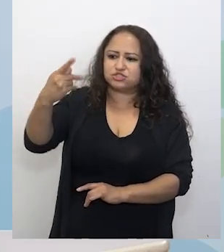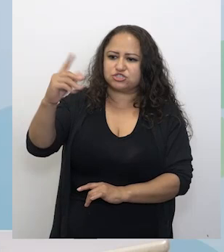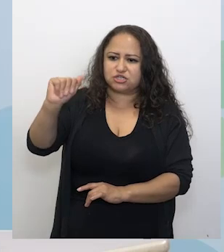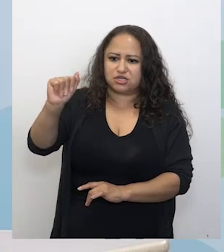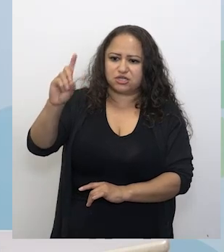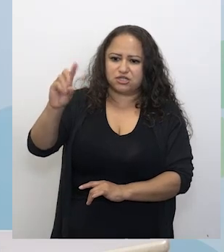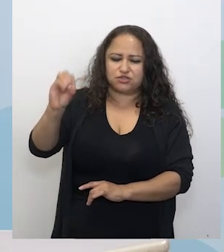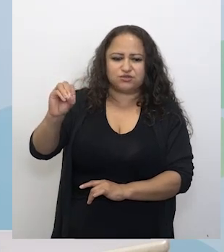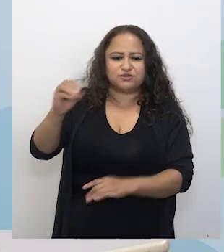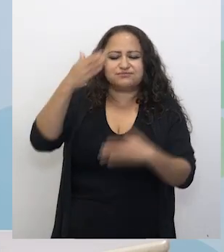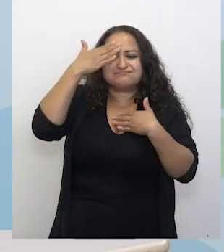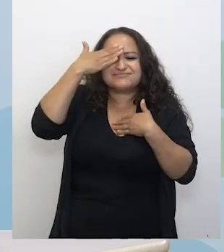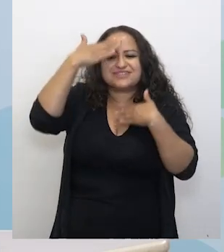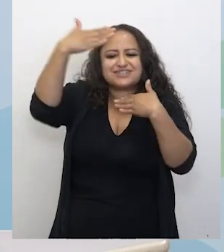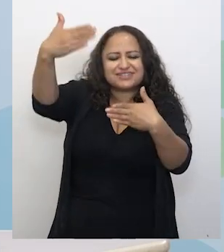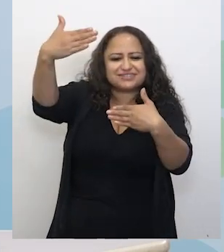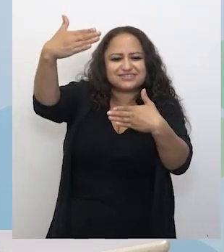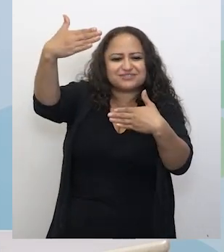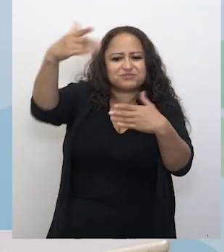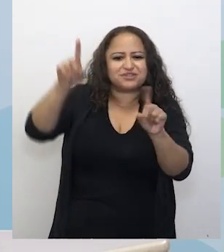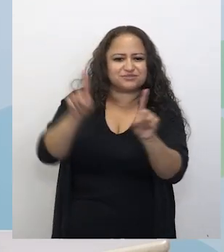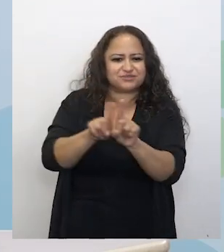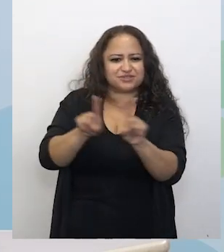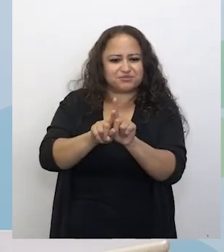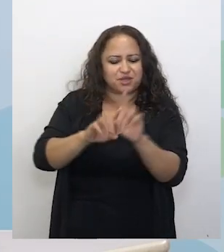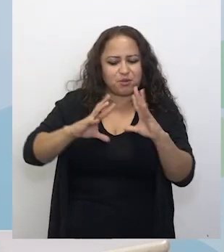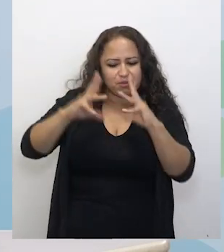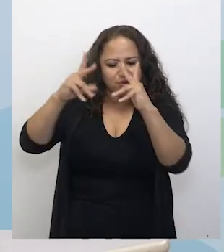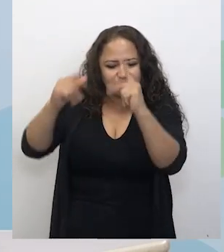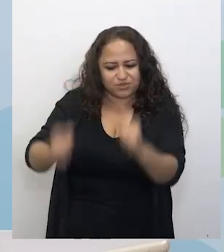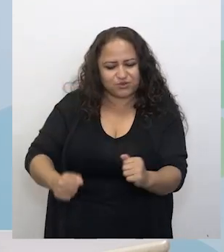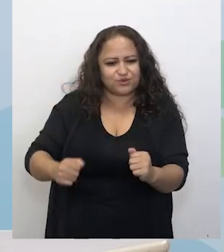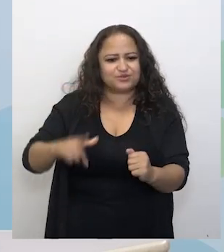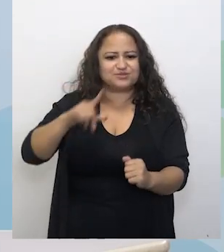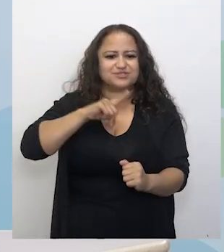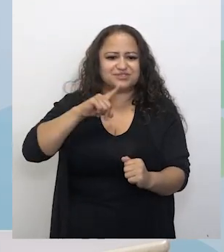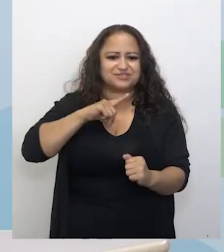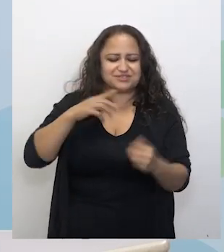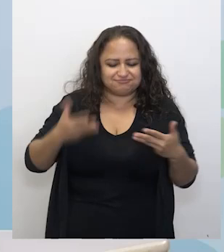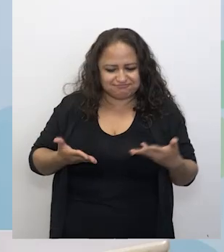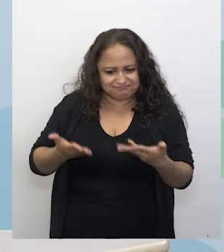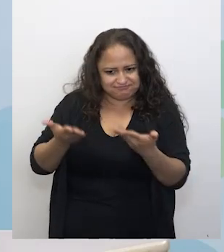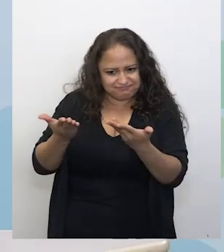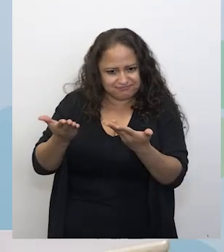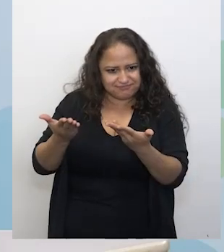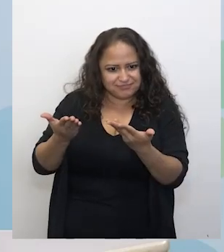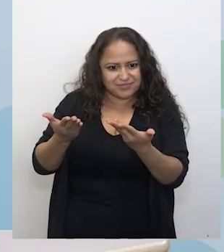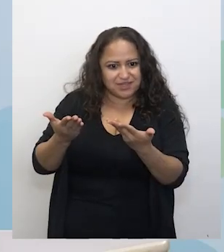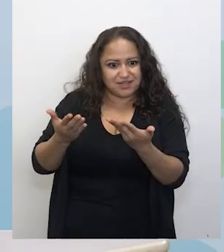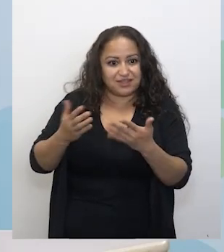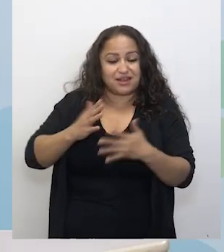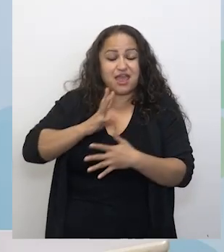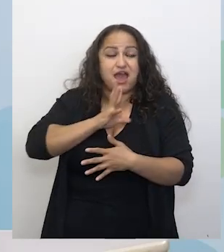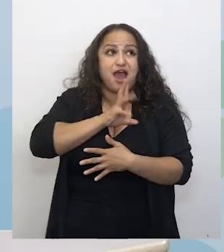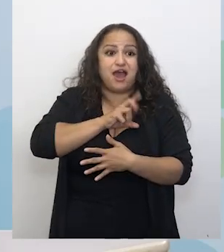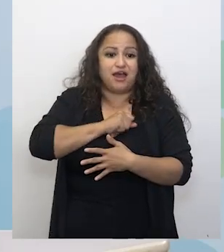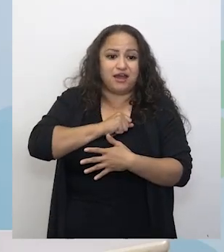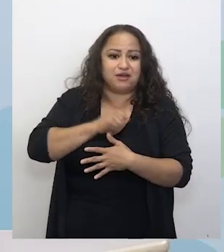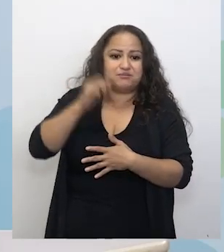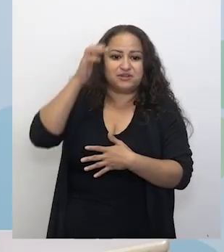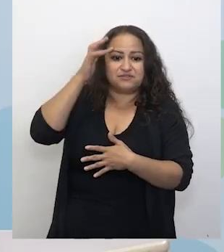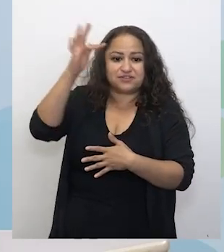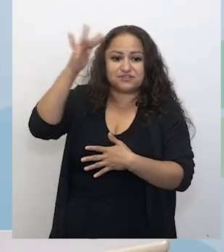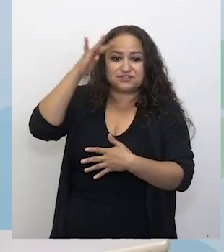o agradecimento por toda a contribuição que ele lega para a gente, que é apaixonado por filosofia.